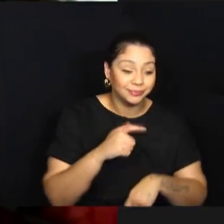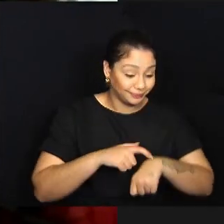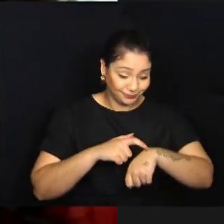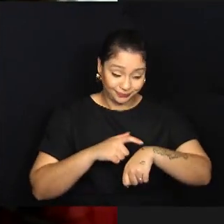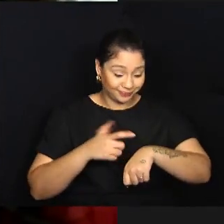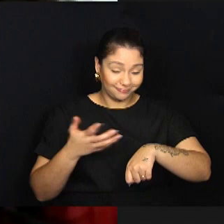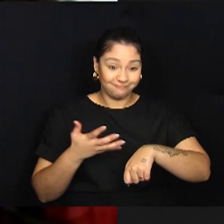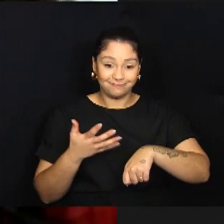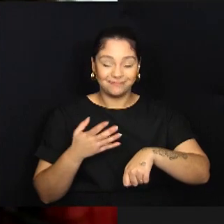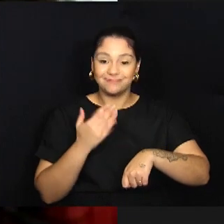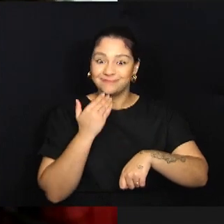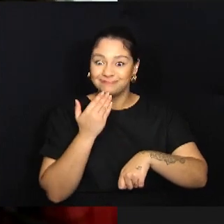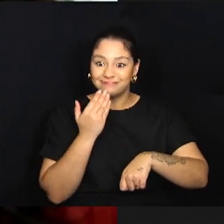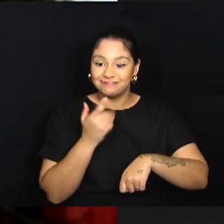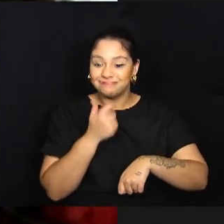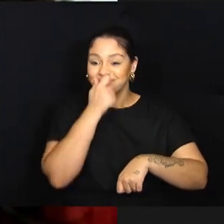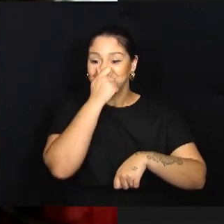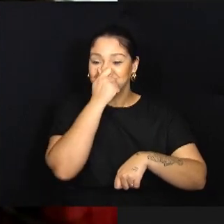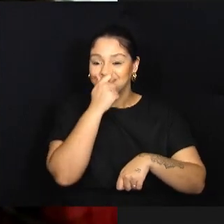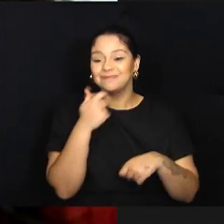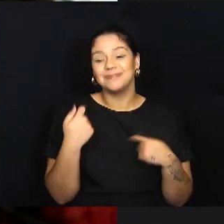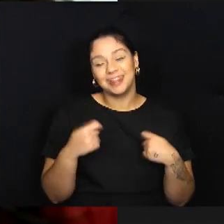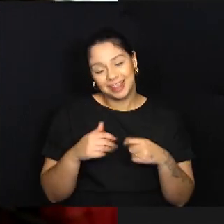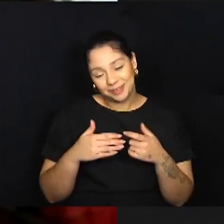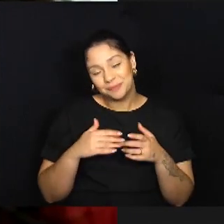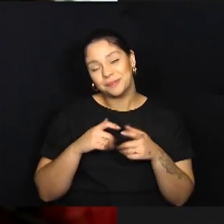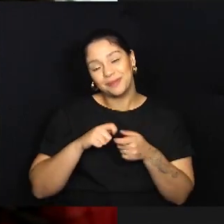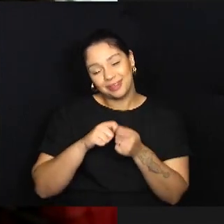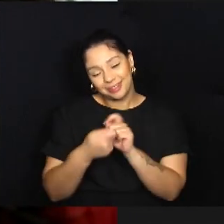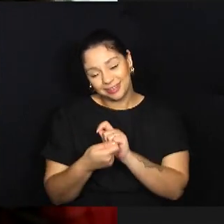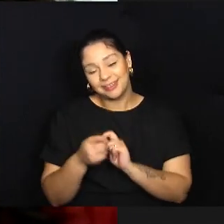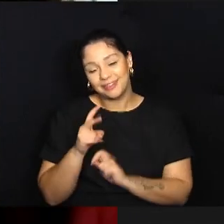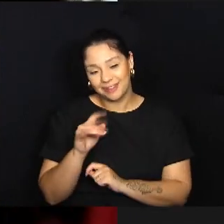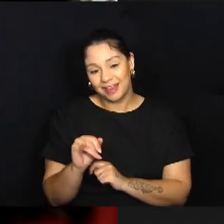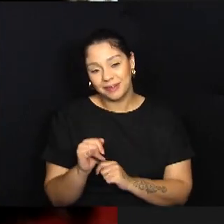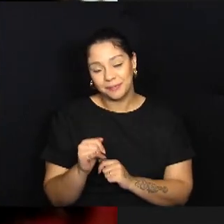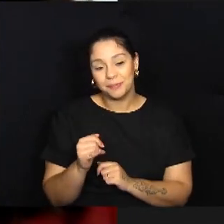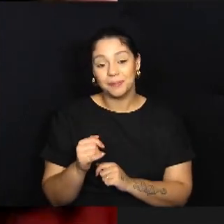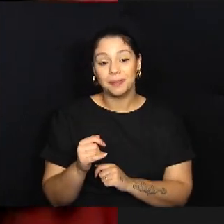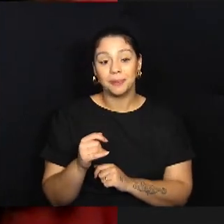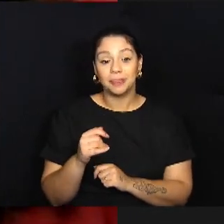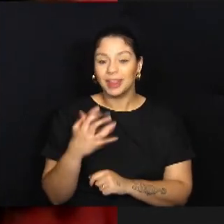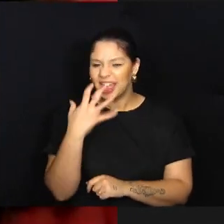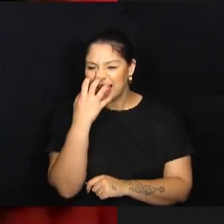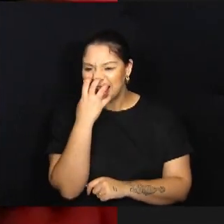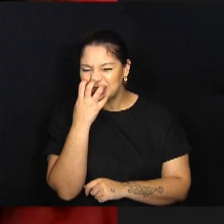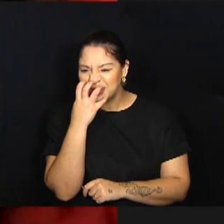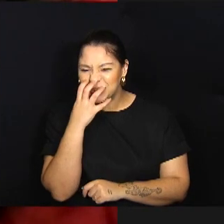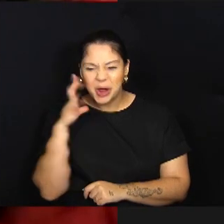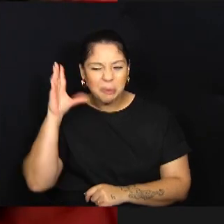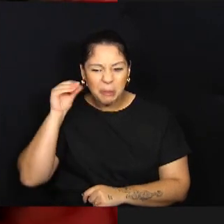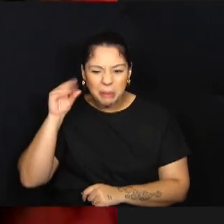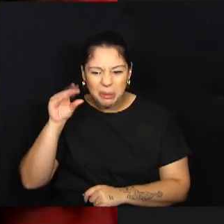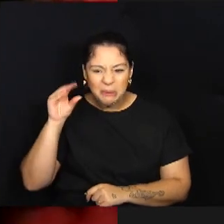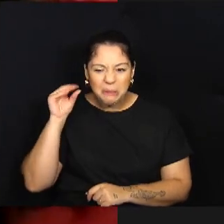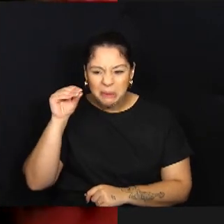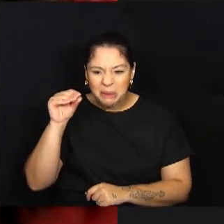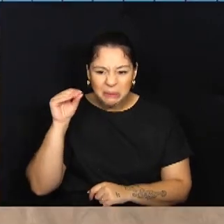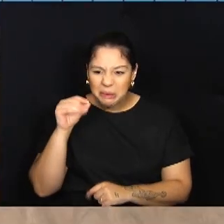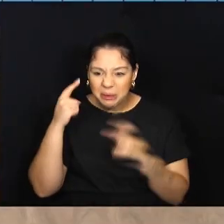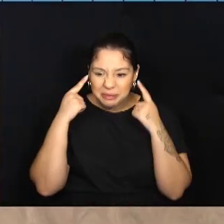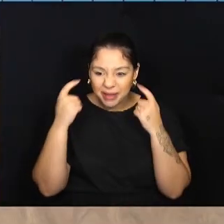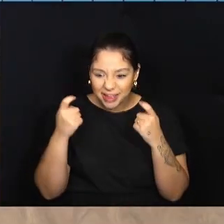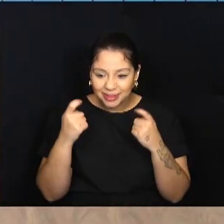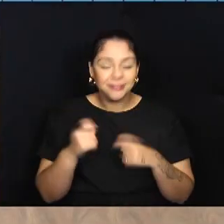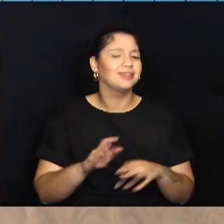Então a gente vai se virando, né? A cachorrada está fazendo muito barulho, Gabriel? Não, Tá não, trabalhando? faz parte do